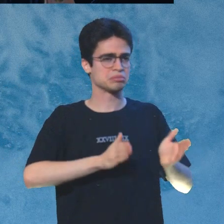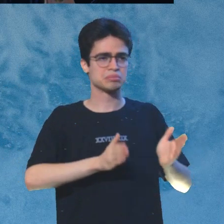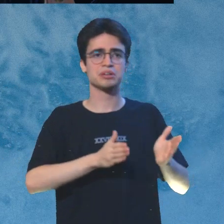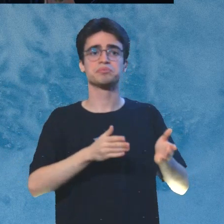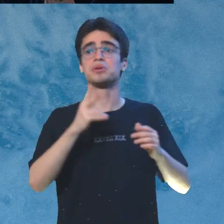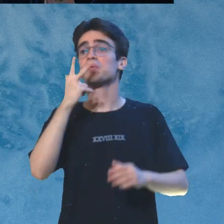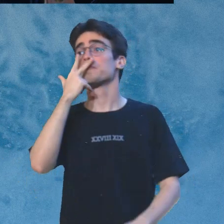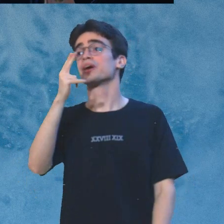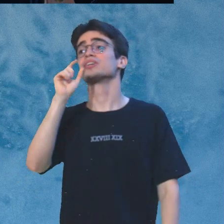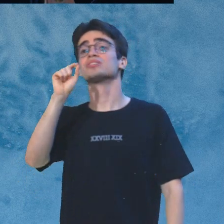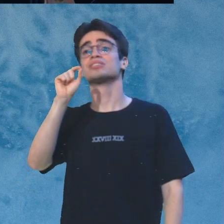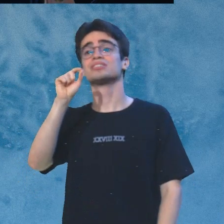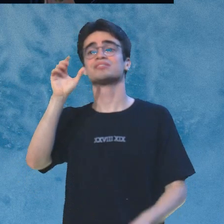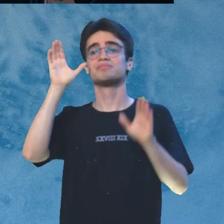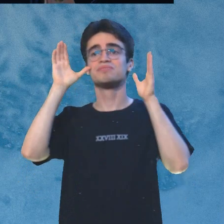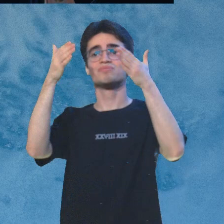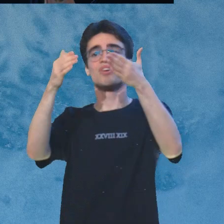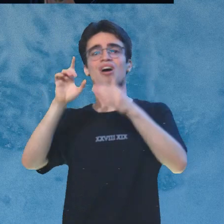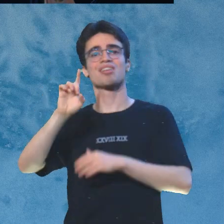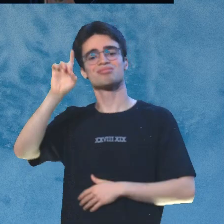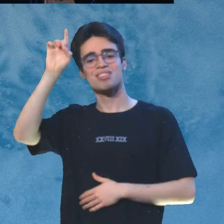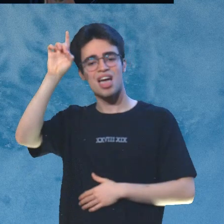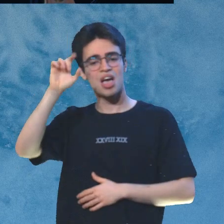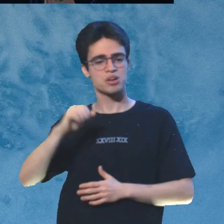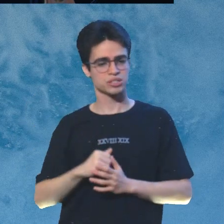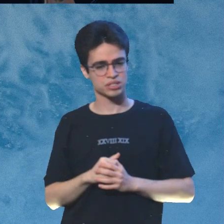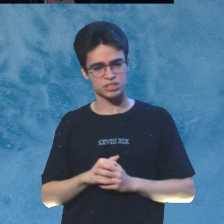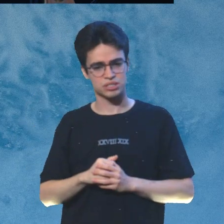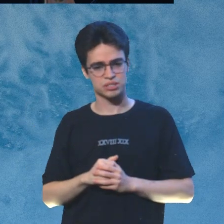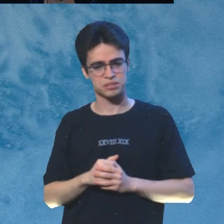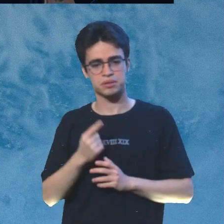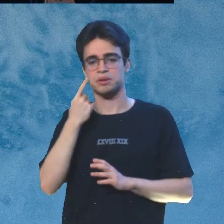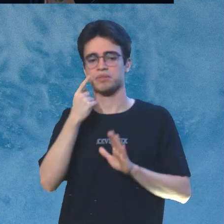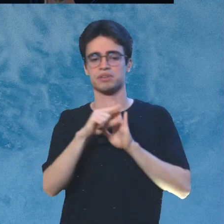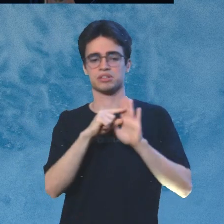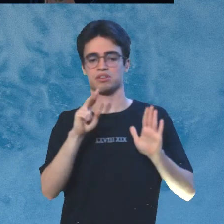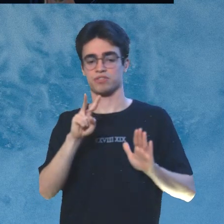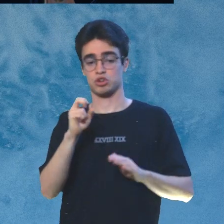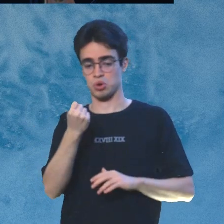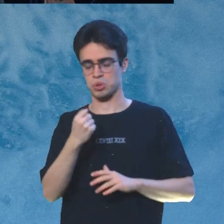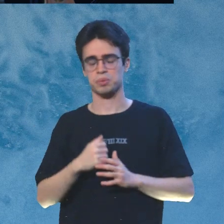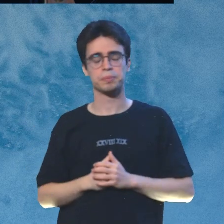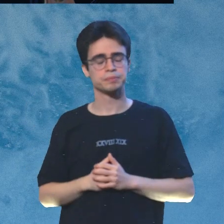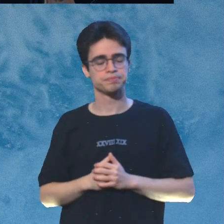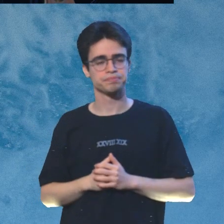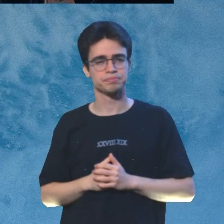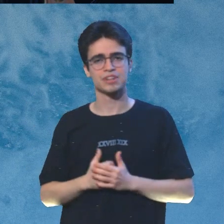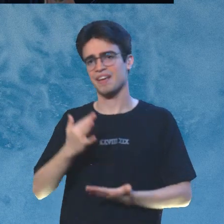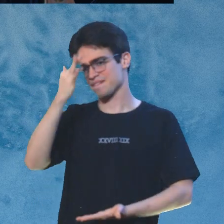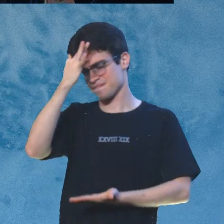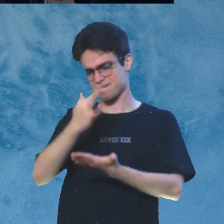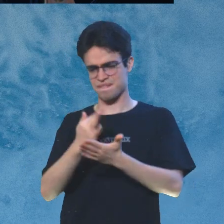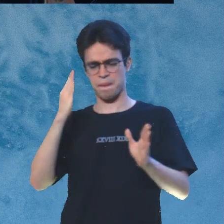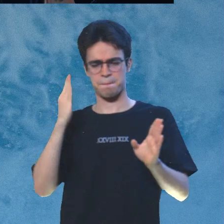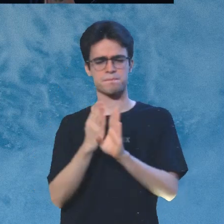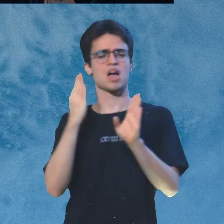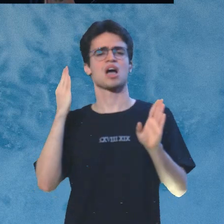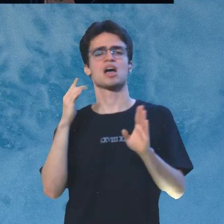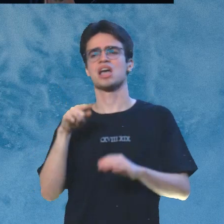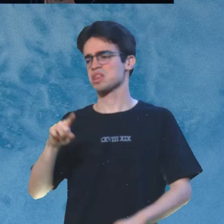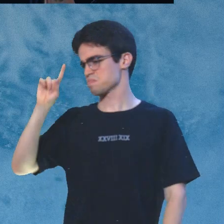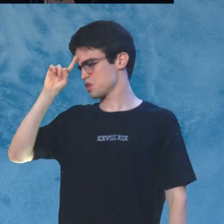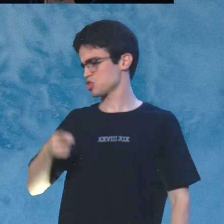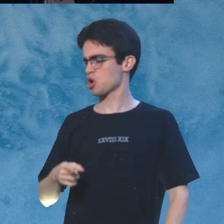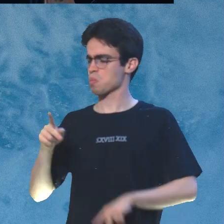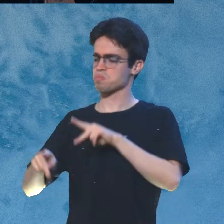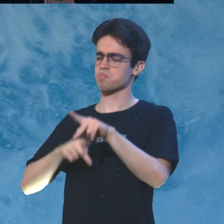vê aquele que é insensível. Versículo 28. Pela fé, ordenou que o povo de